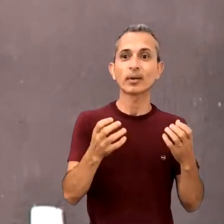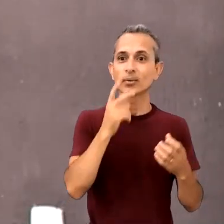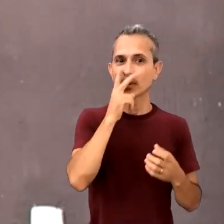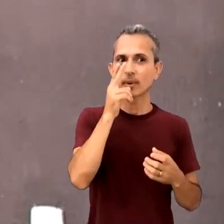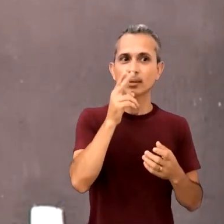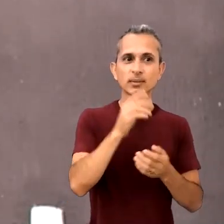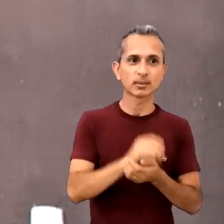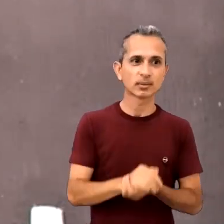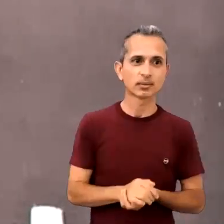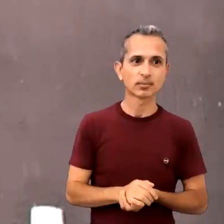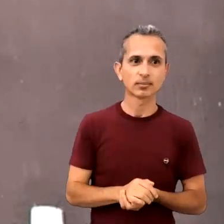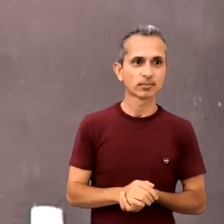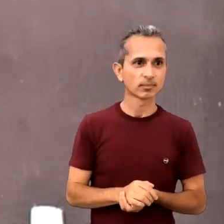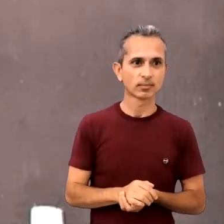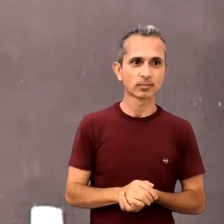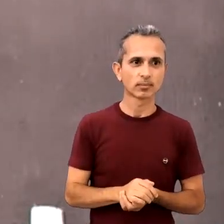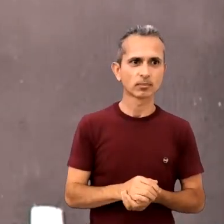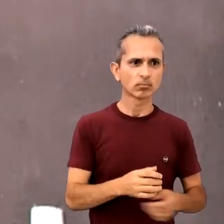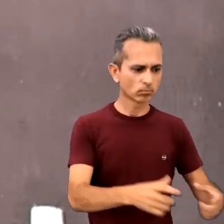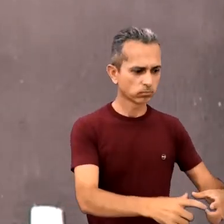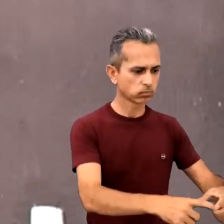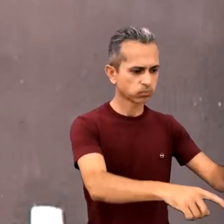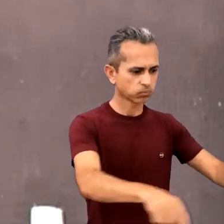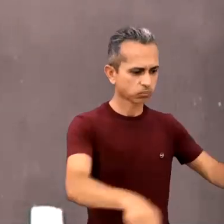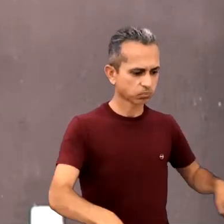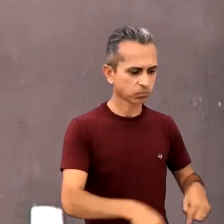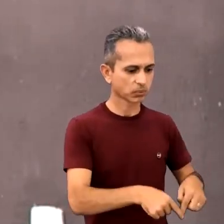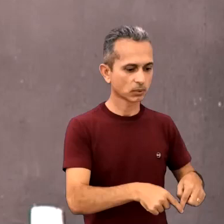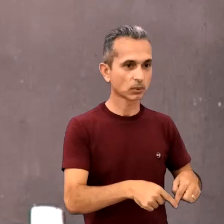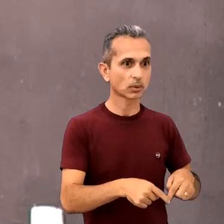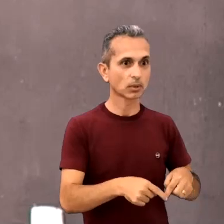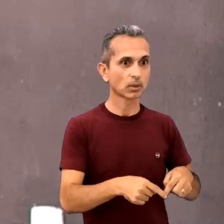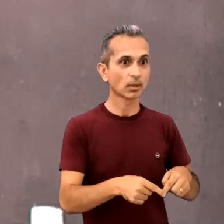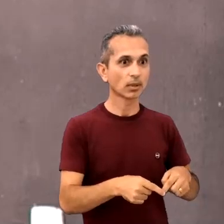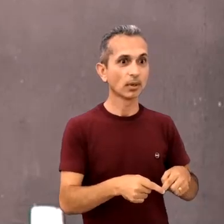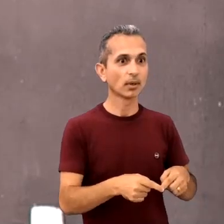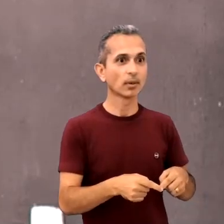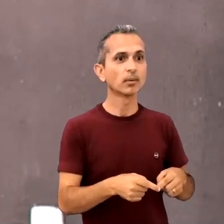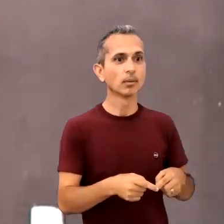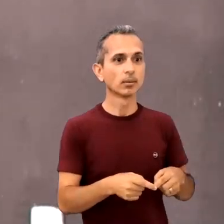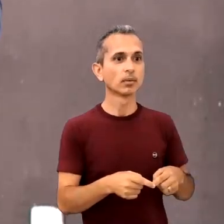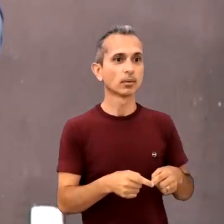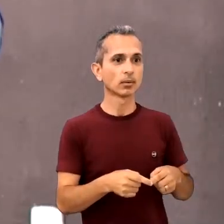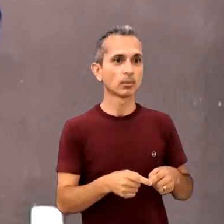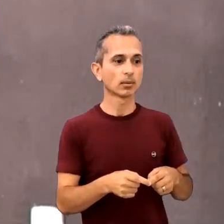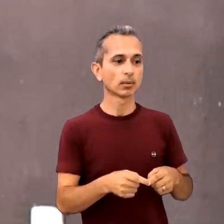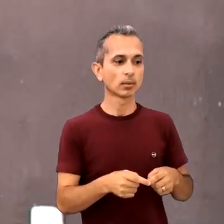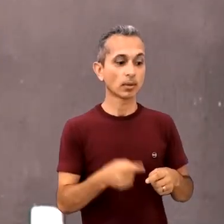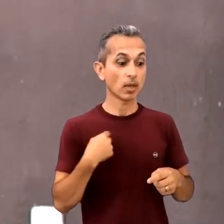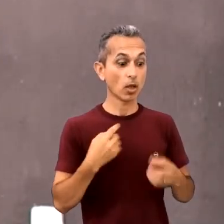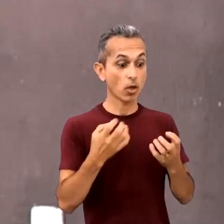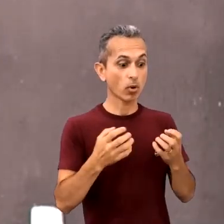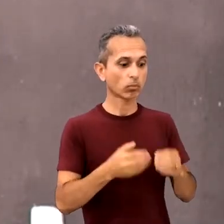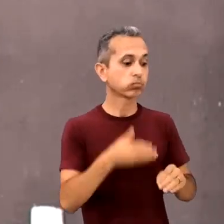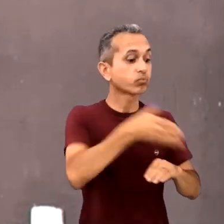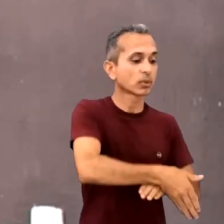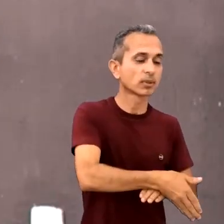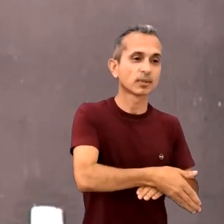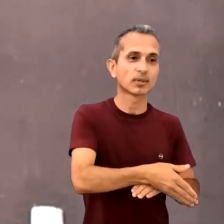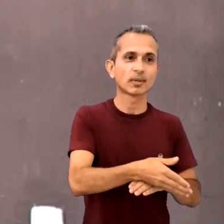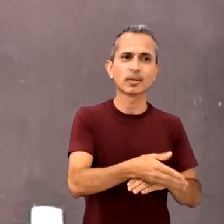proveniente de desobediência. Não existe bênção proveniente de desobediência.